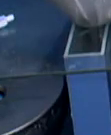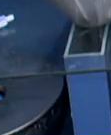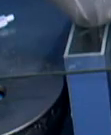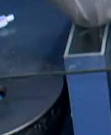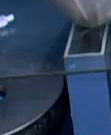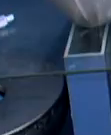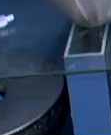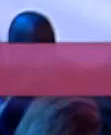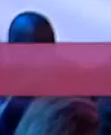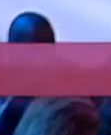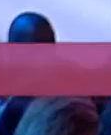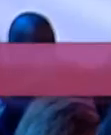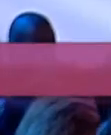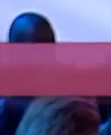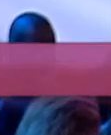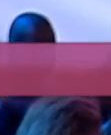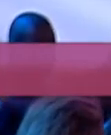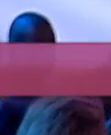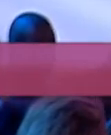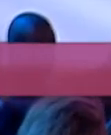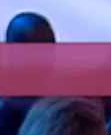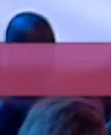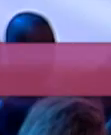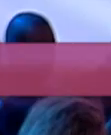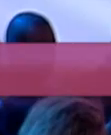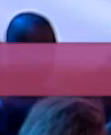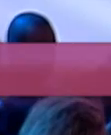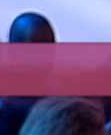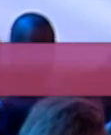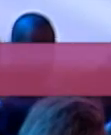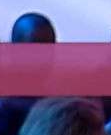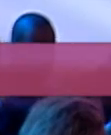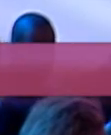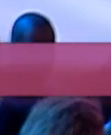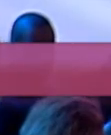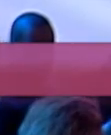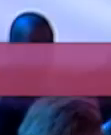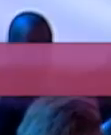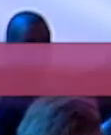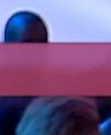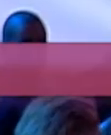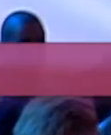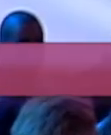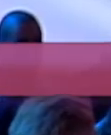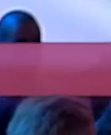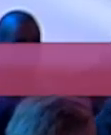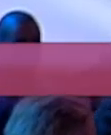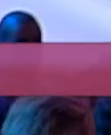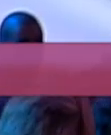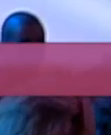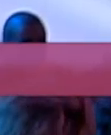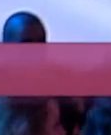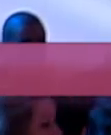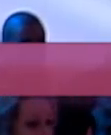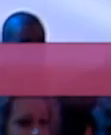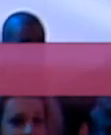tudo ao contrário. Não acha que a pequena sai cá para fora, ela fala bem, ela é esperta, já gostaram muito um do outro, que isso